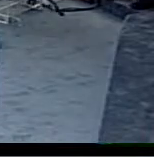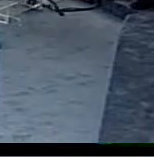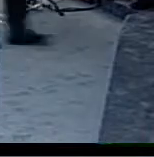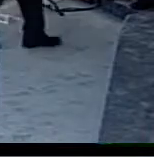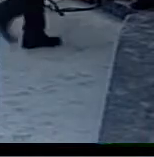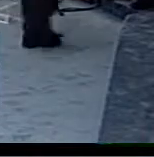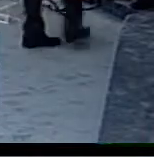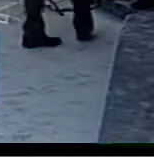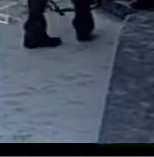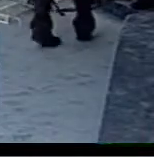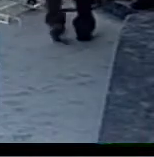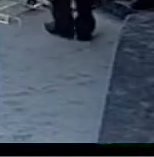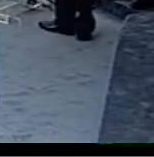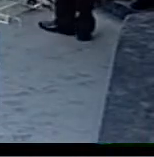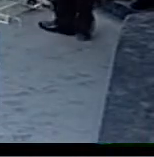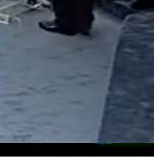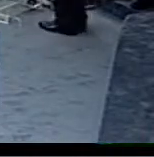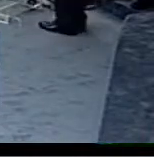ABTV